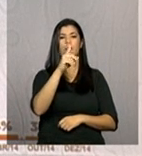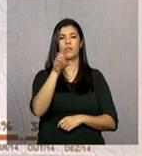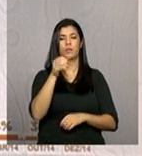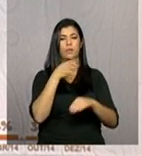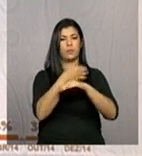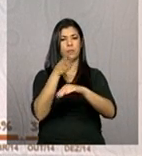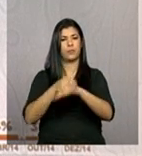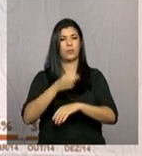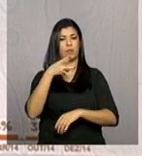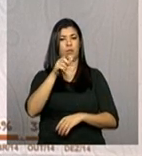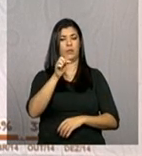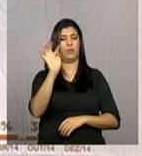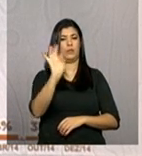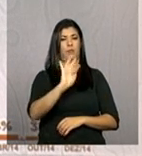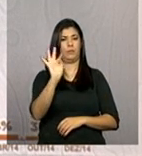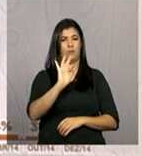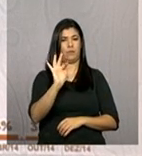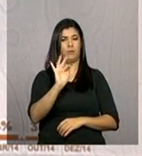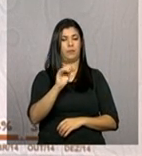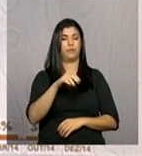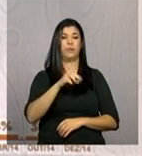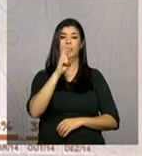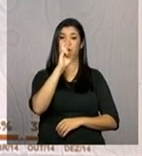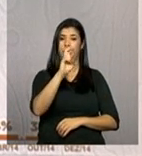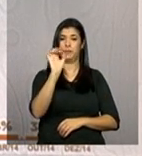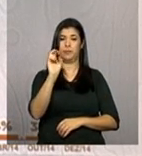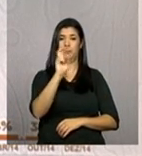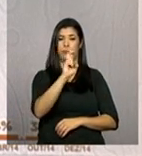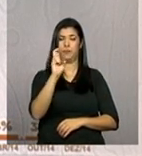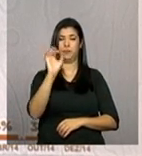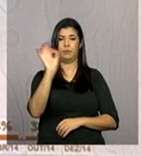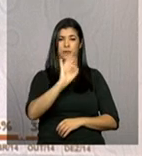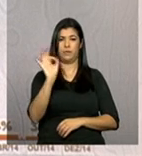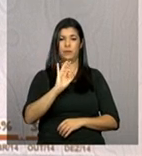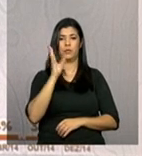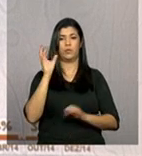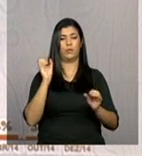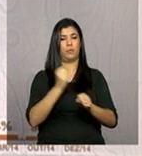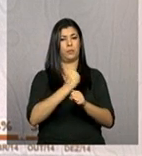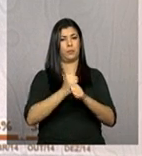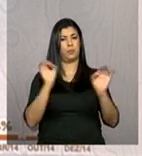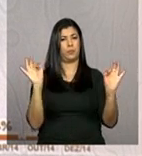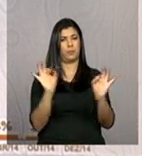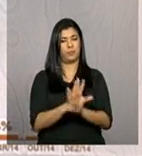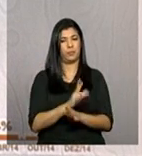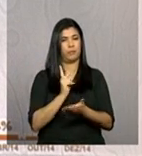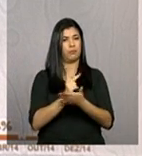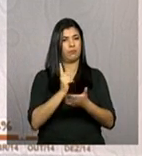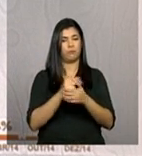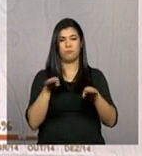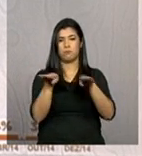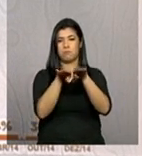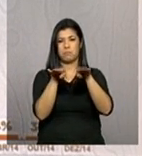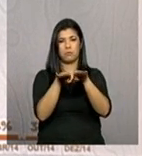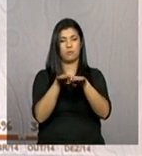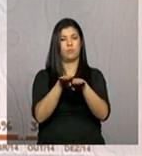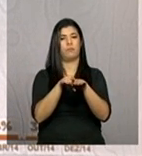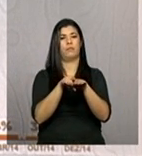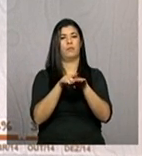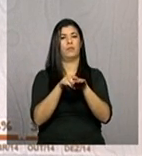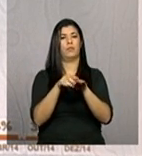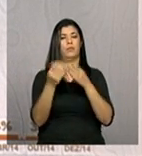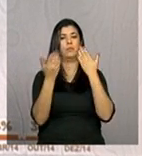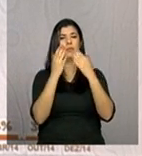55% de obras concluídas, o mesmo patamar praticamente de